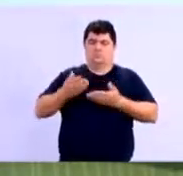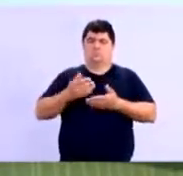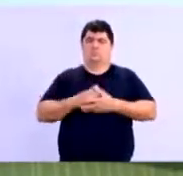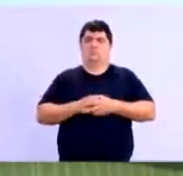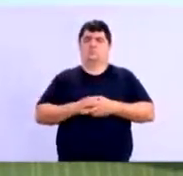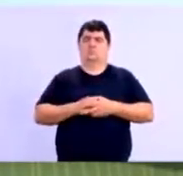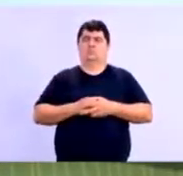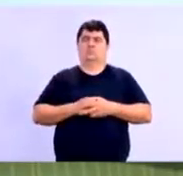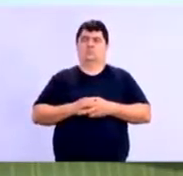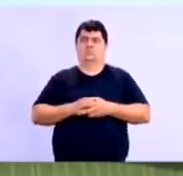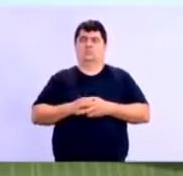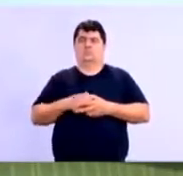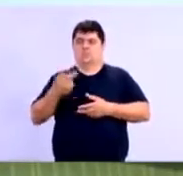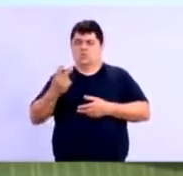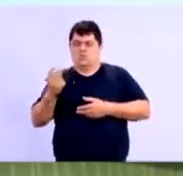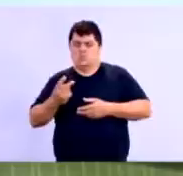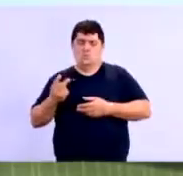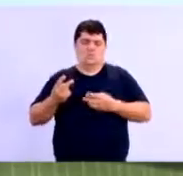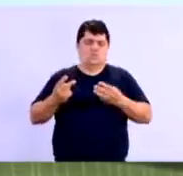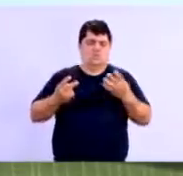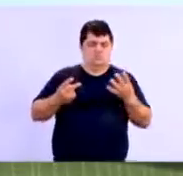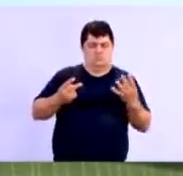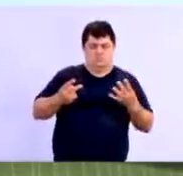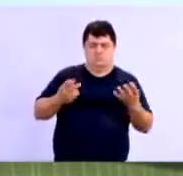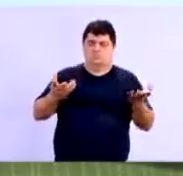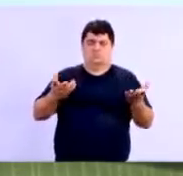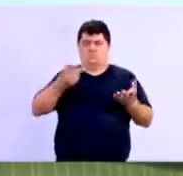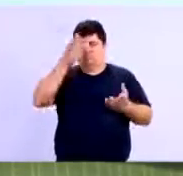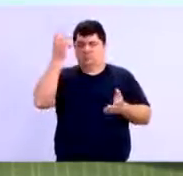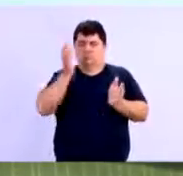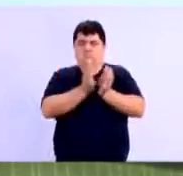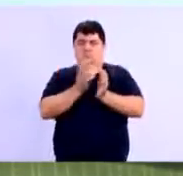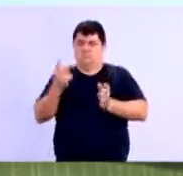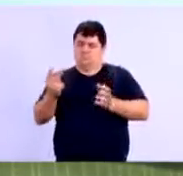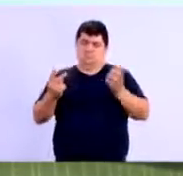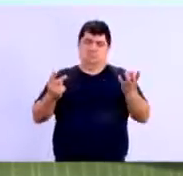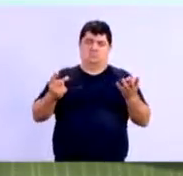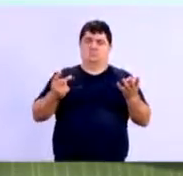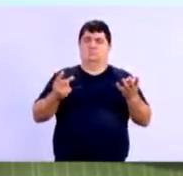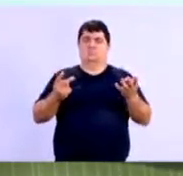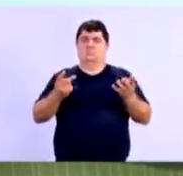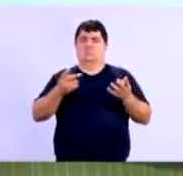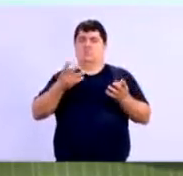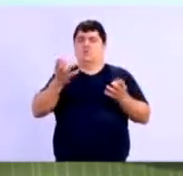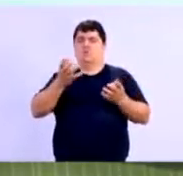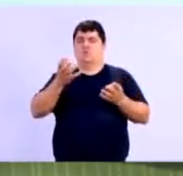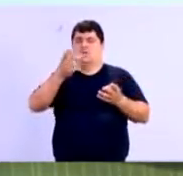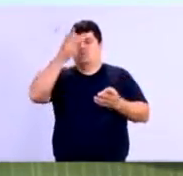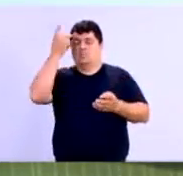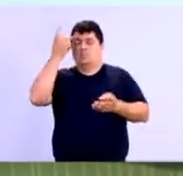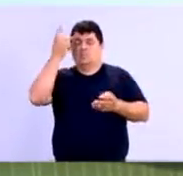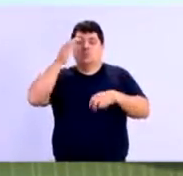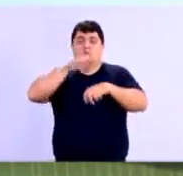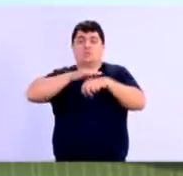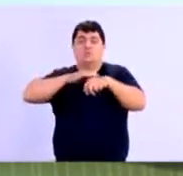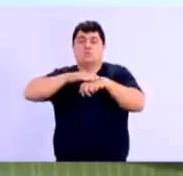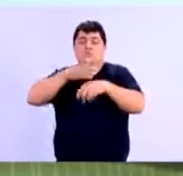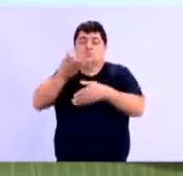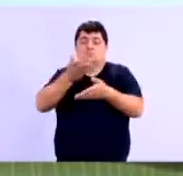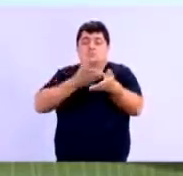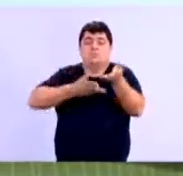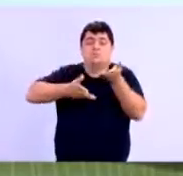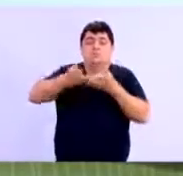bom. Tente fazer em dupla ou pode fazer em 4. O que a gente quer é que as pessoas conversem e discutam, porque